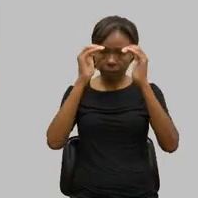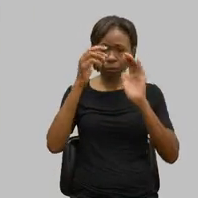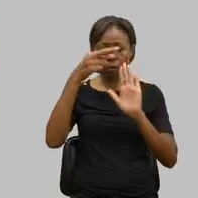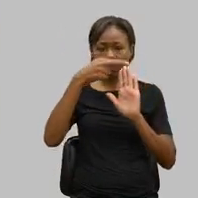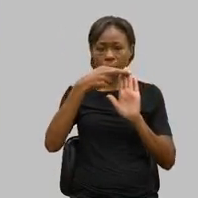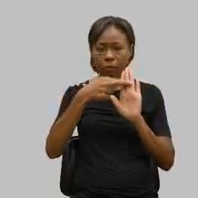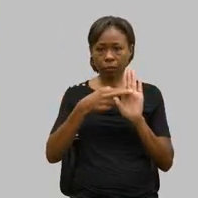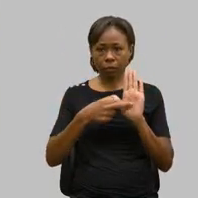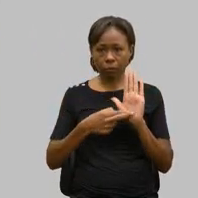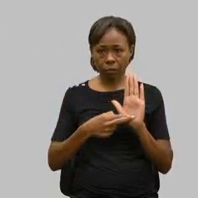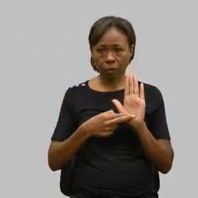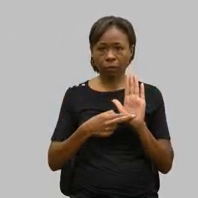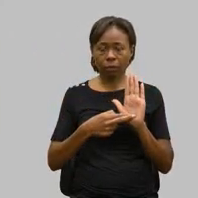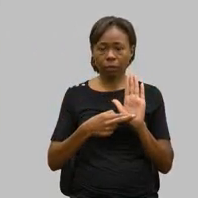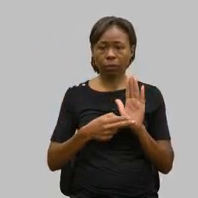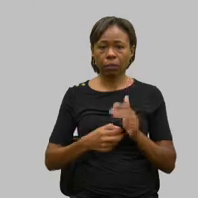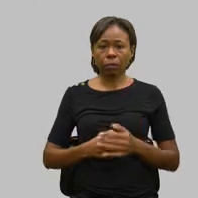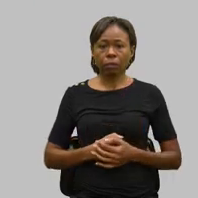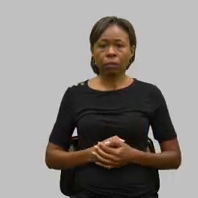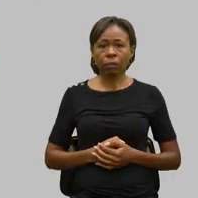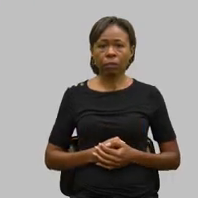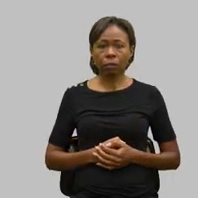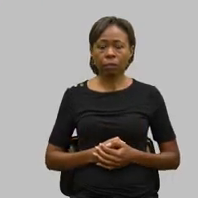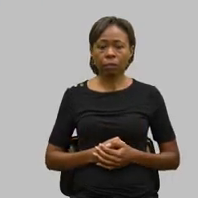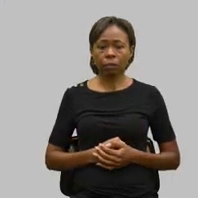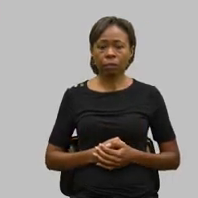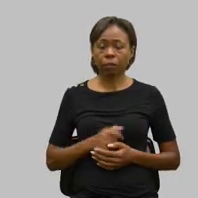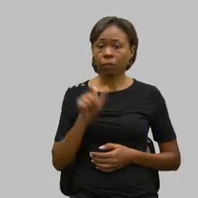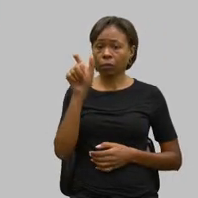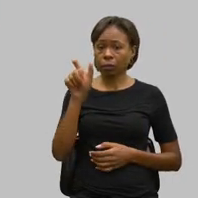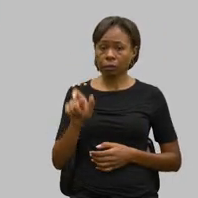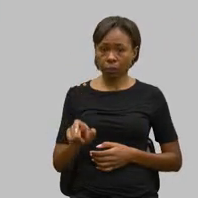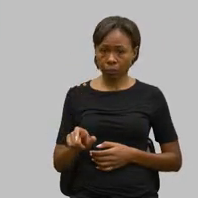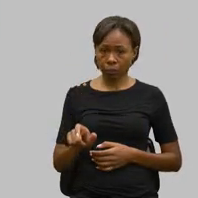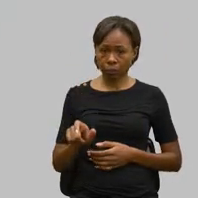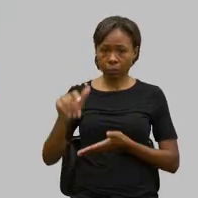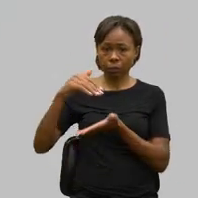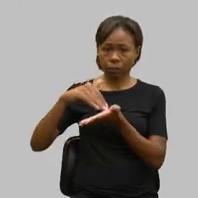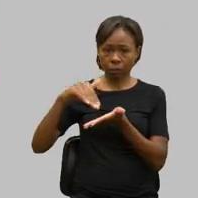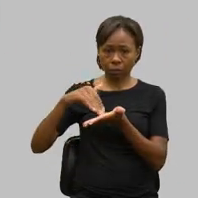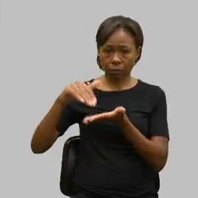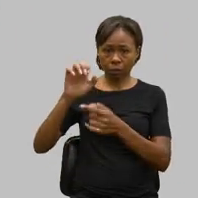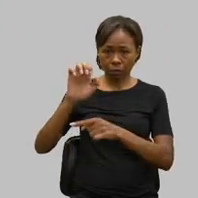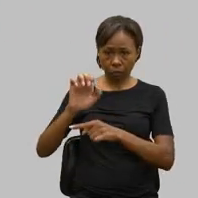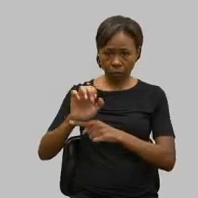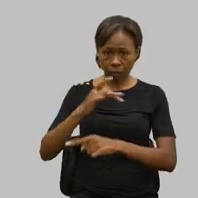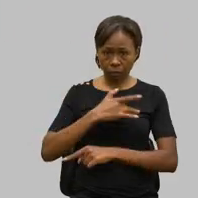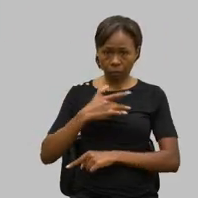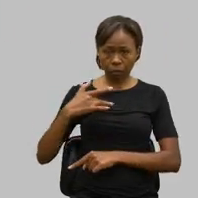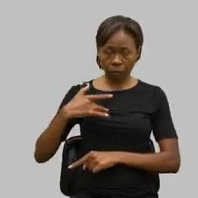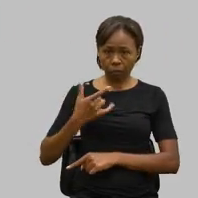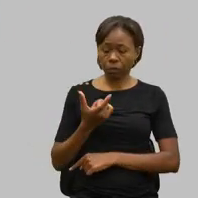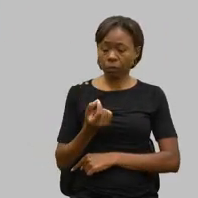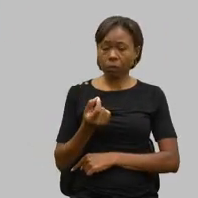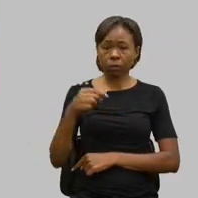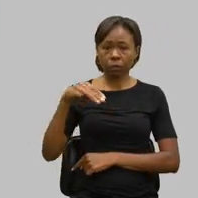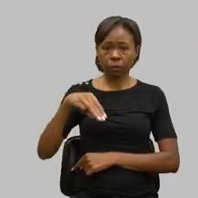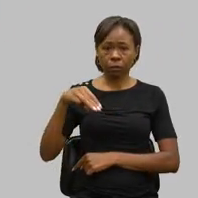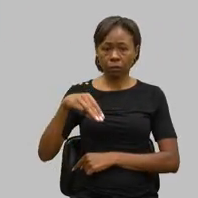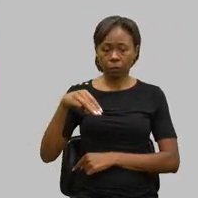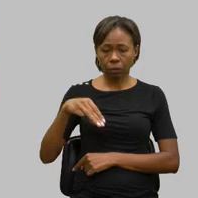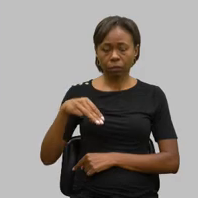normas e procedimentos. Secretário de Estado disporá de até 20 minutos para sua